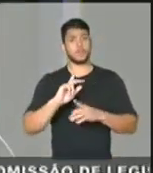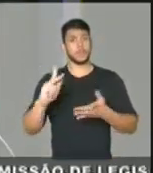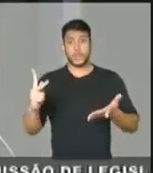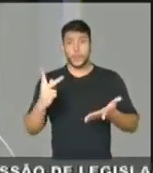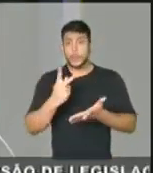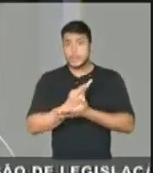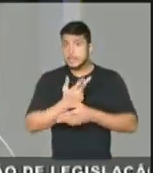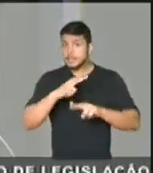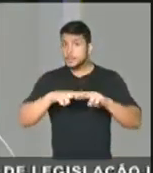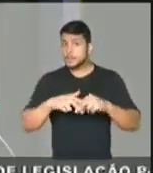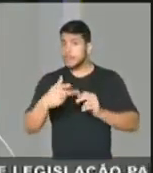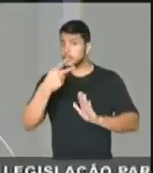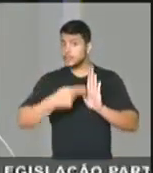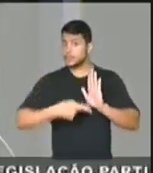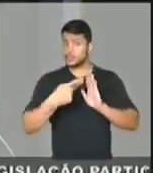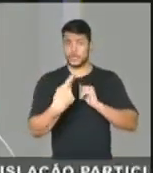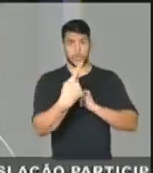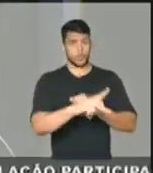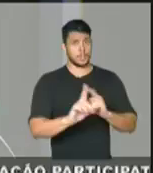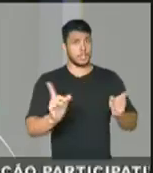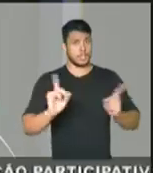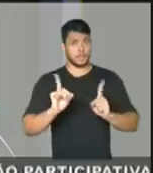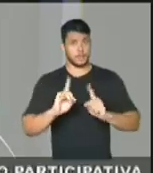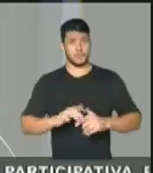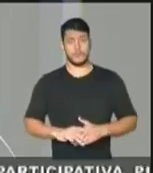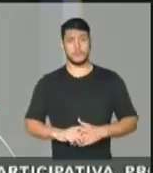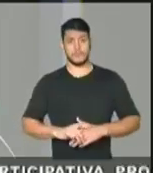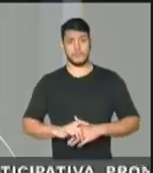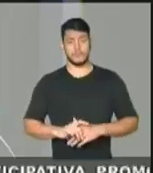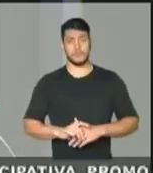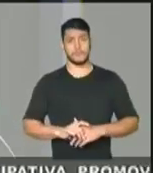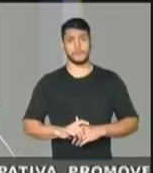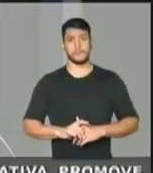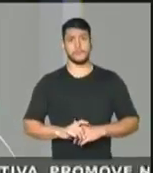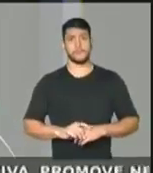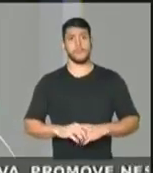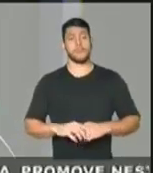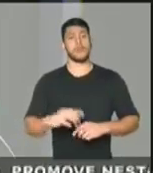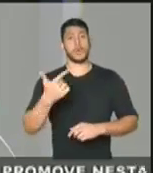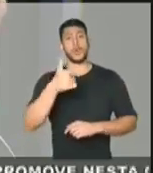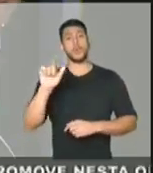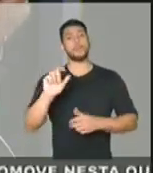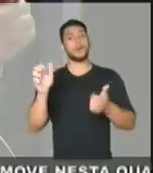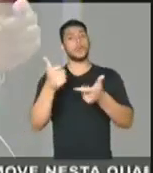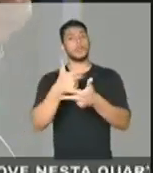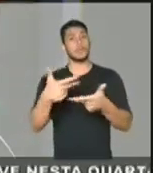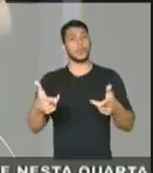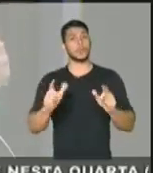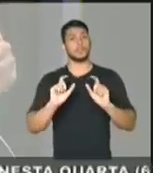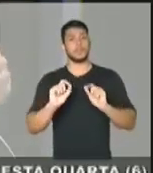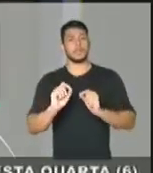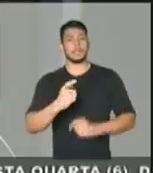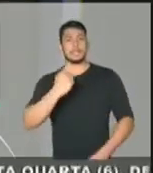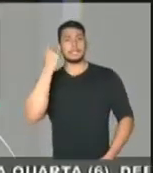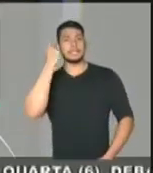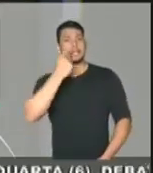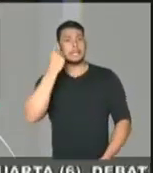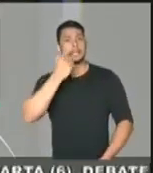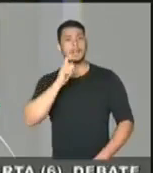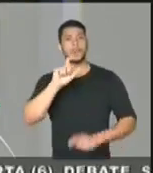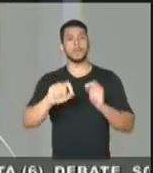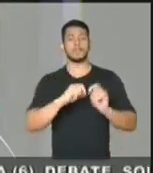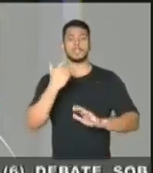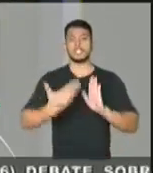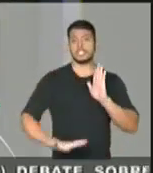esse projeto que o governo Bolsonaro trouxe para o Congresso. Dou outros exemplos. A tentativa de, mais uma vez,